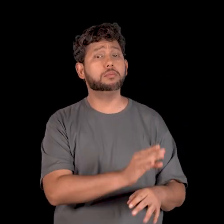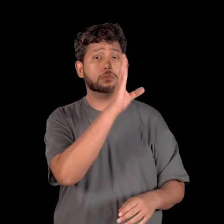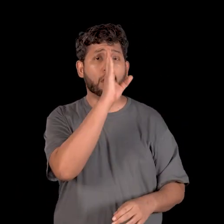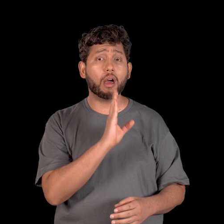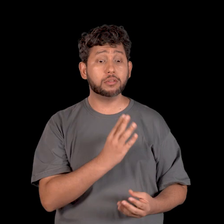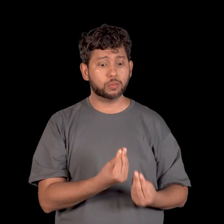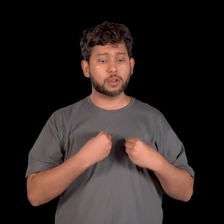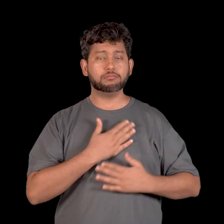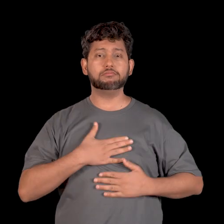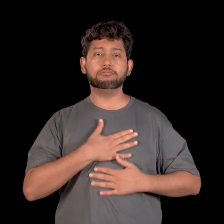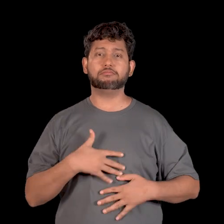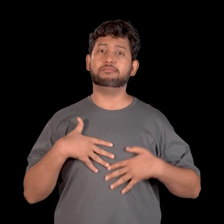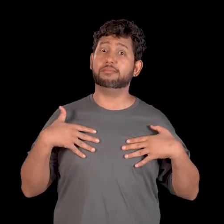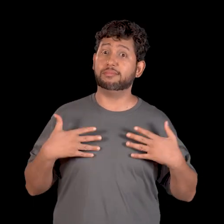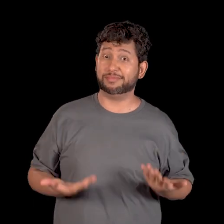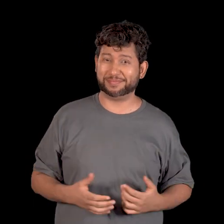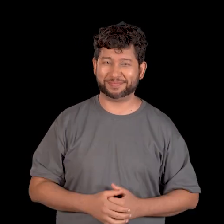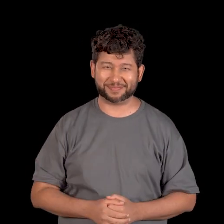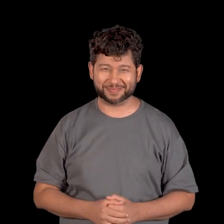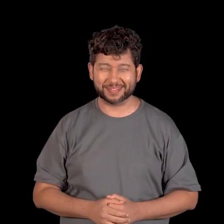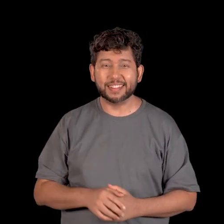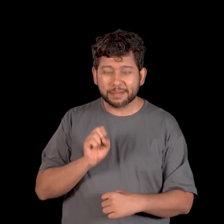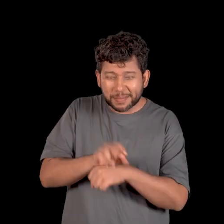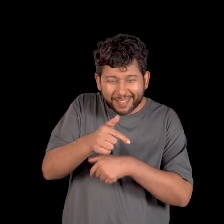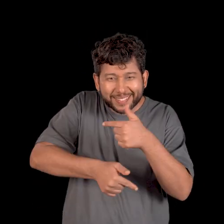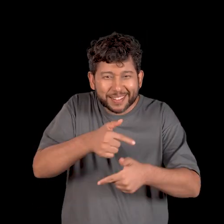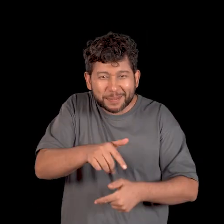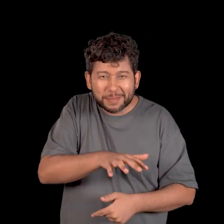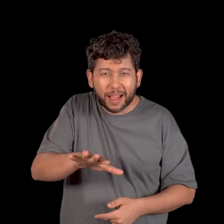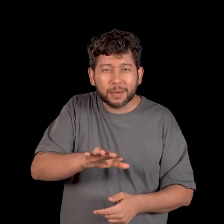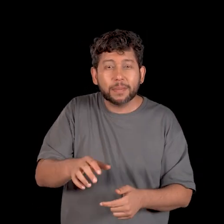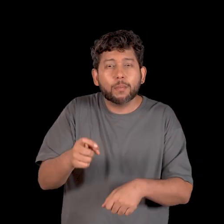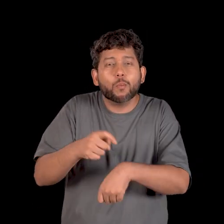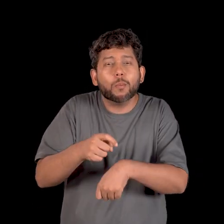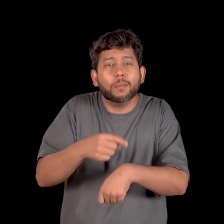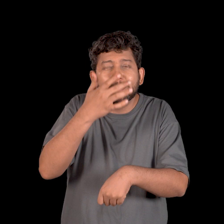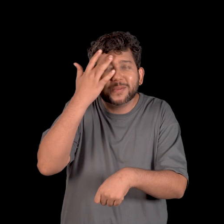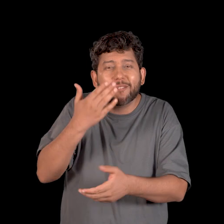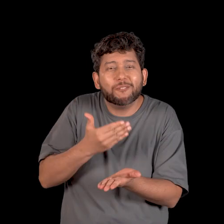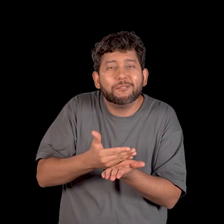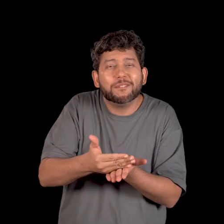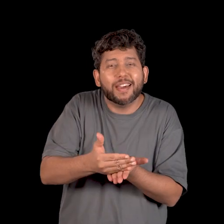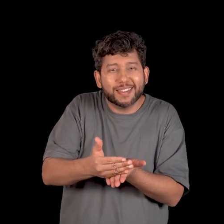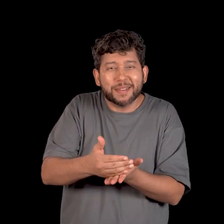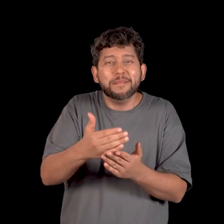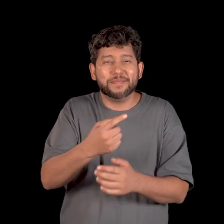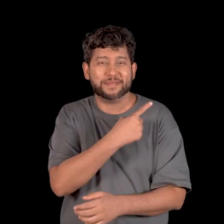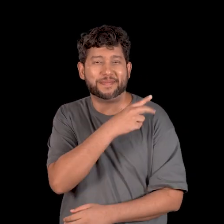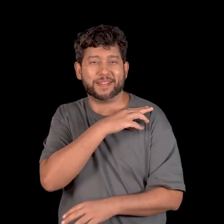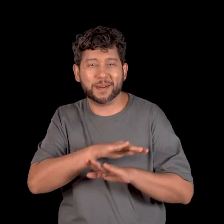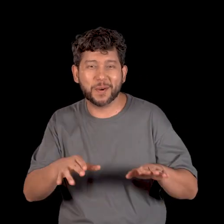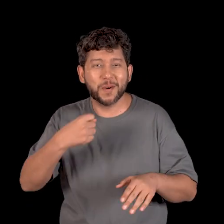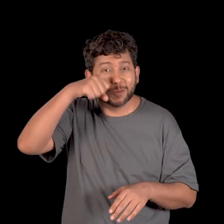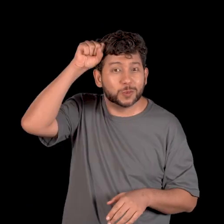dele satisfação e realização pessoal. A primeira noção que uma pessoa tem sobre empregabilidade normalmente é formada na época